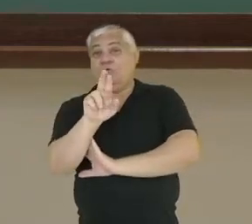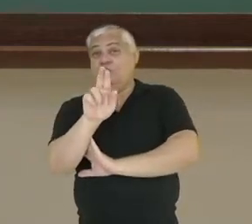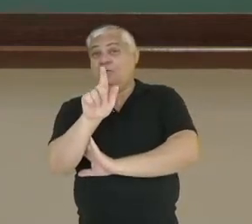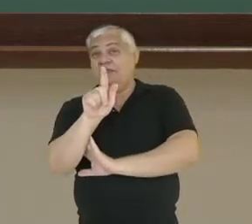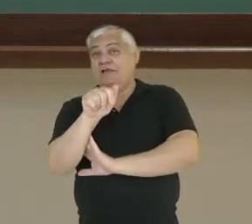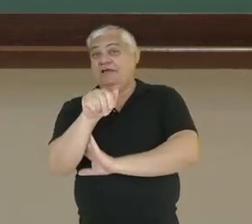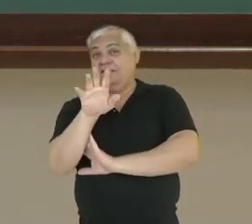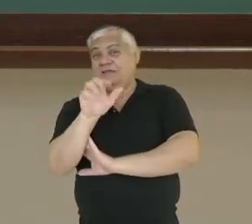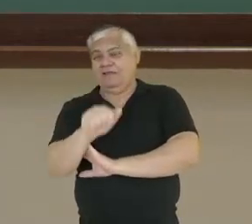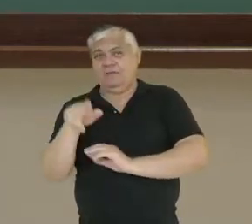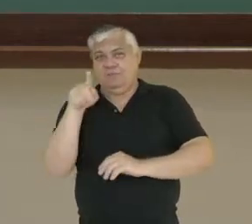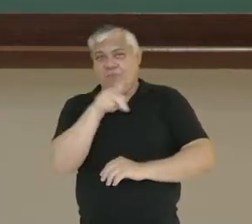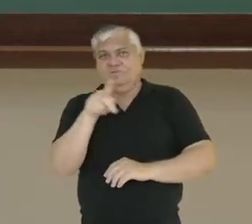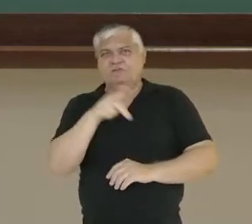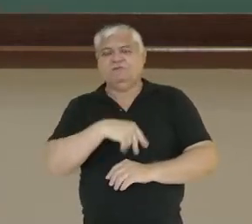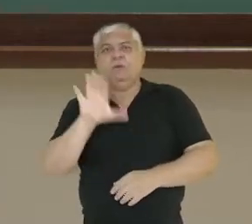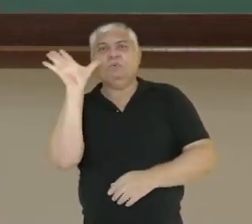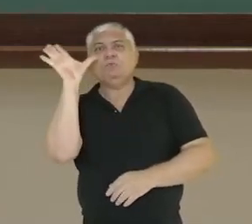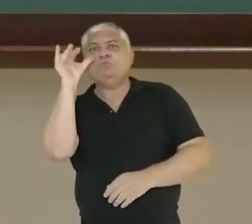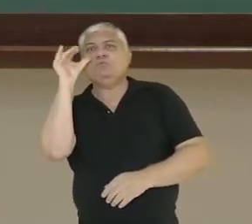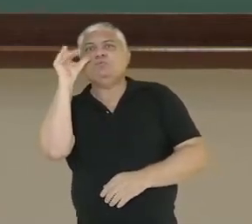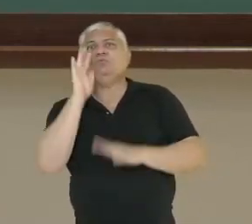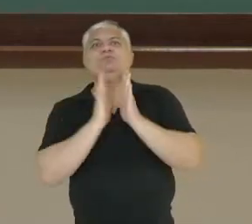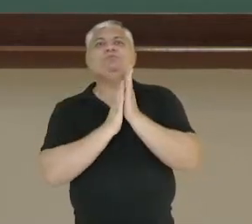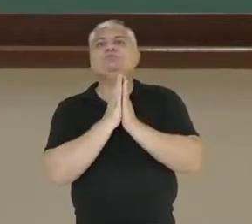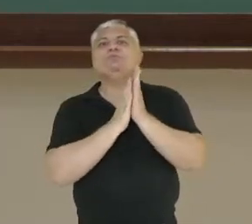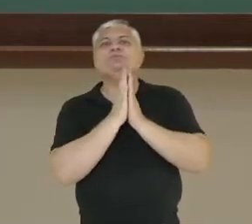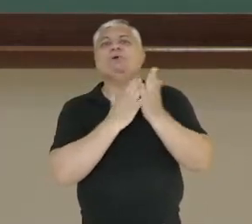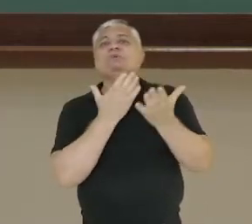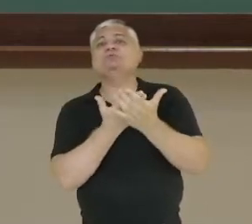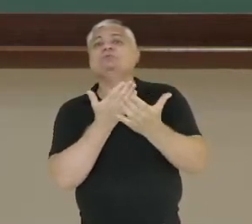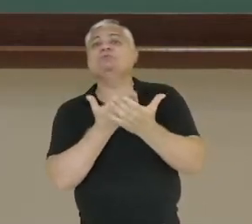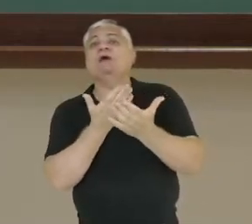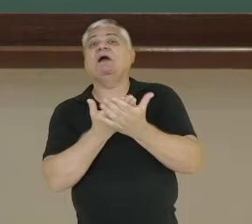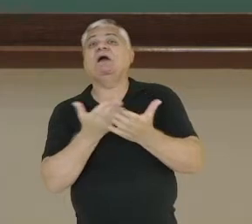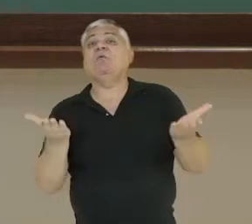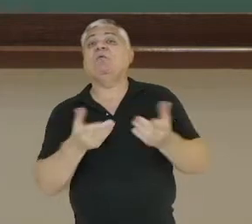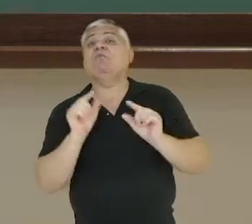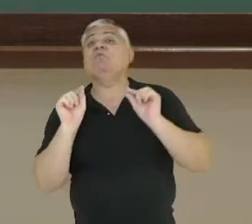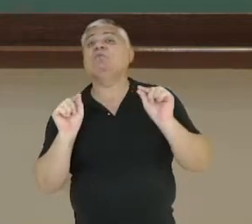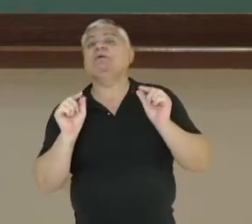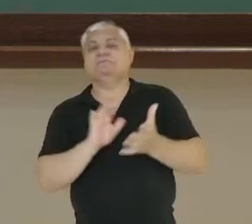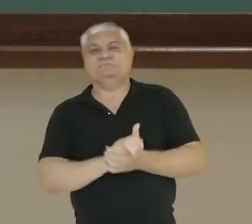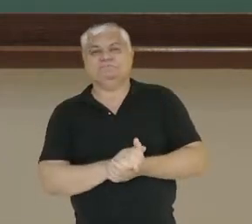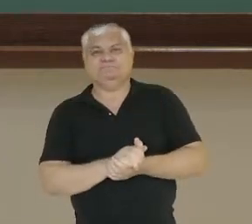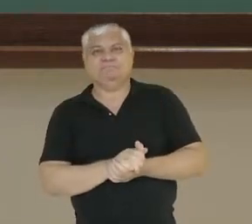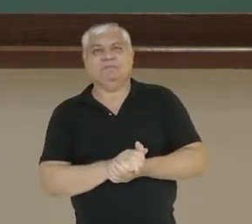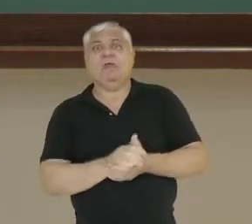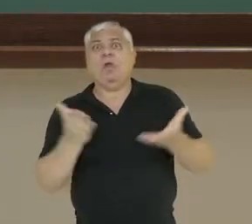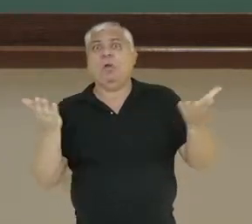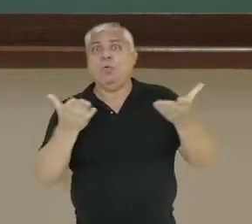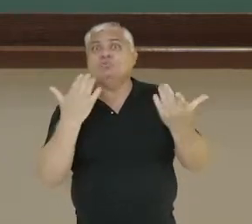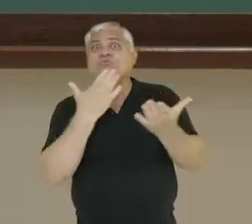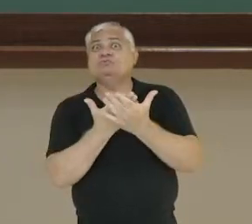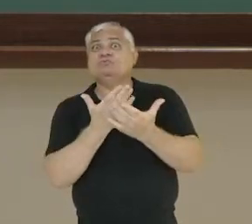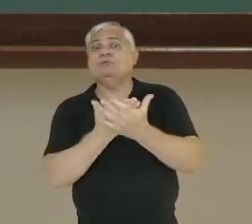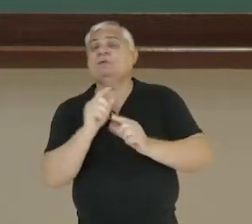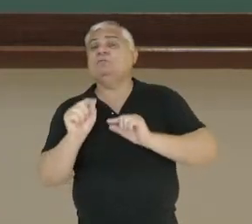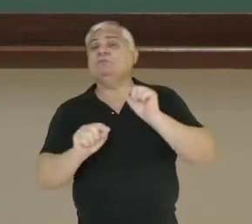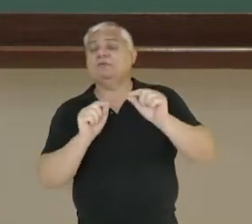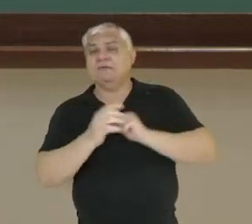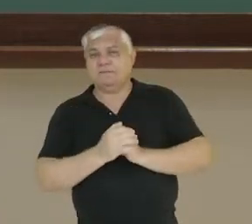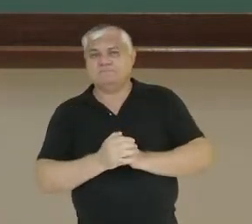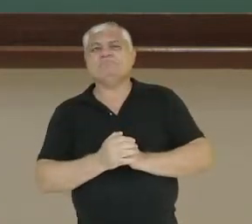Professor, estou curioso para saber o que é que nós vamos estudar hoje, professor. Hoje nós vamos